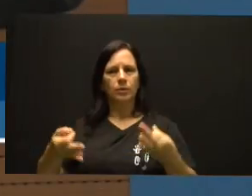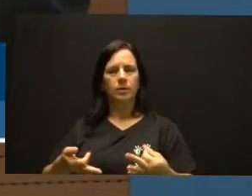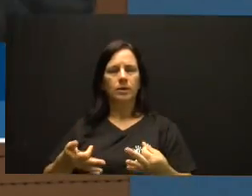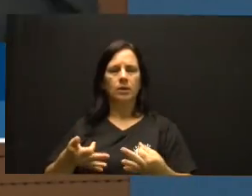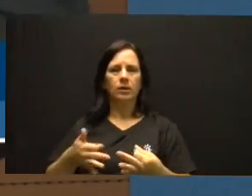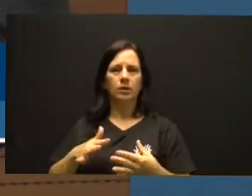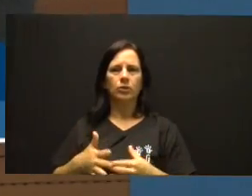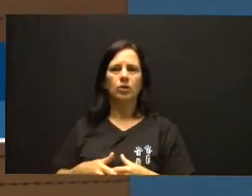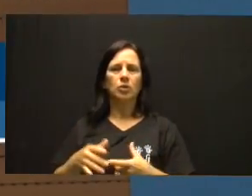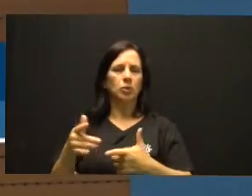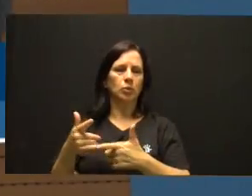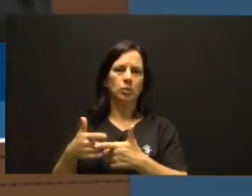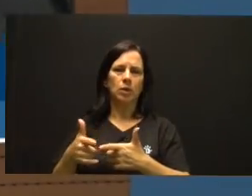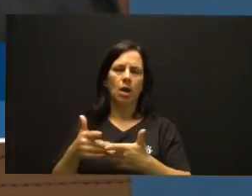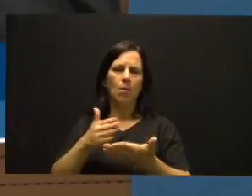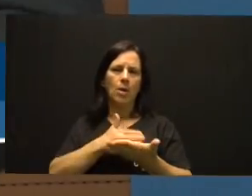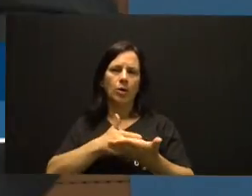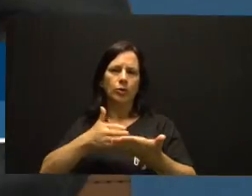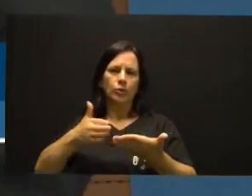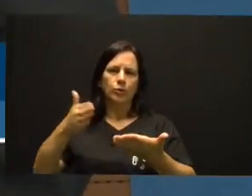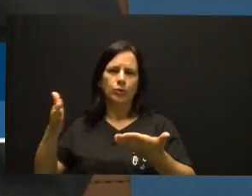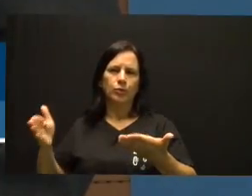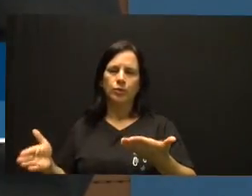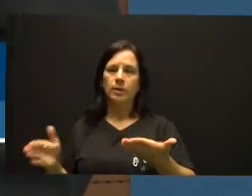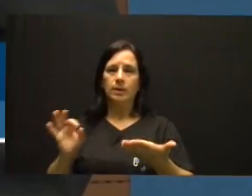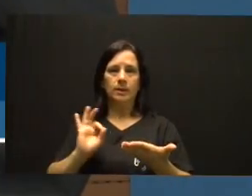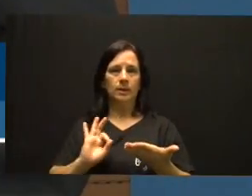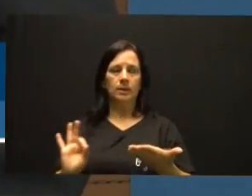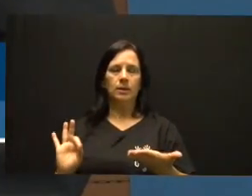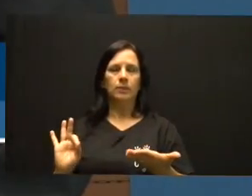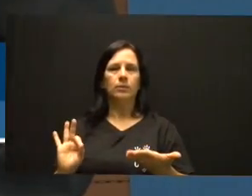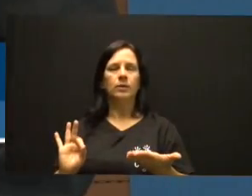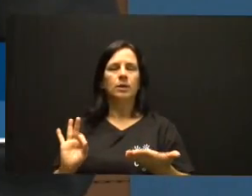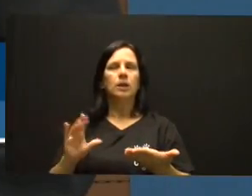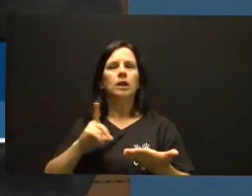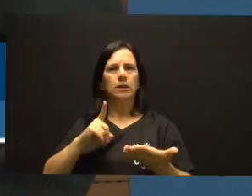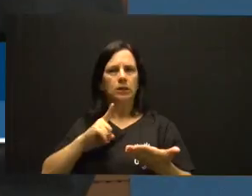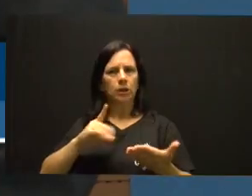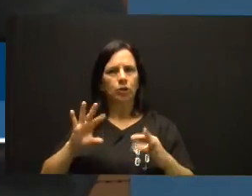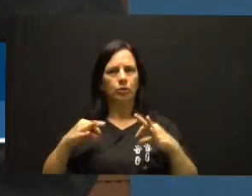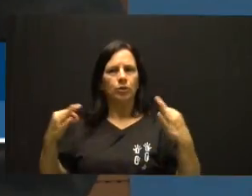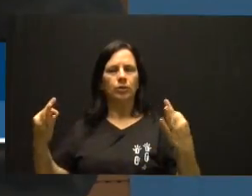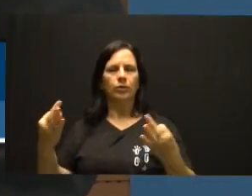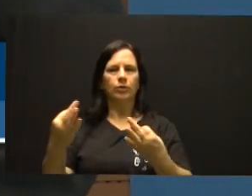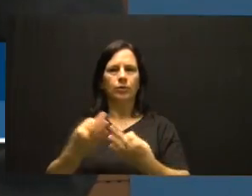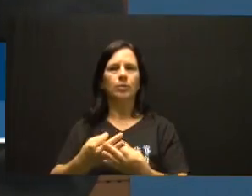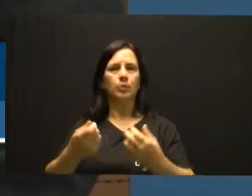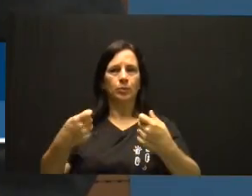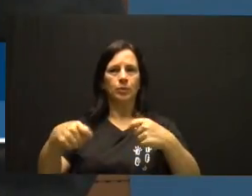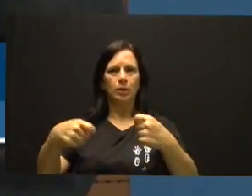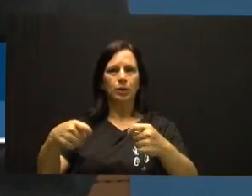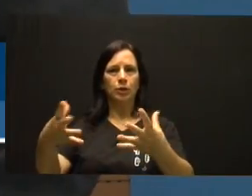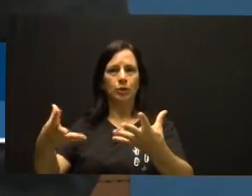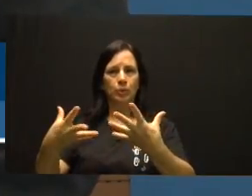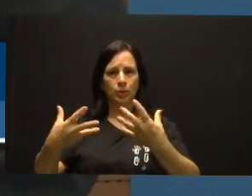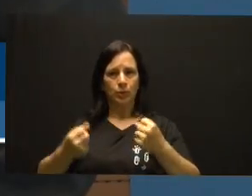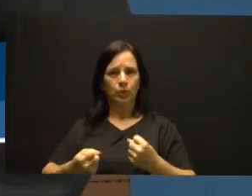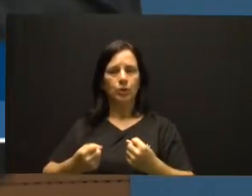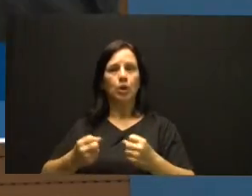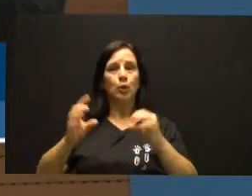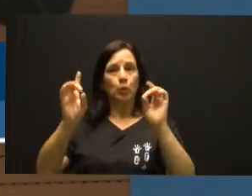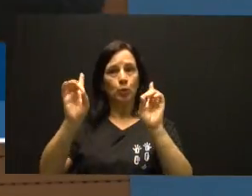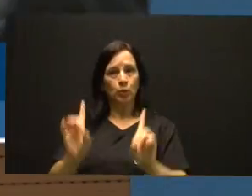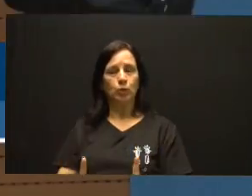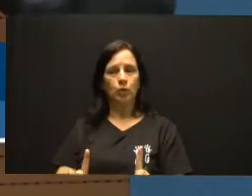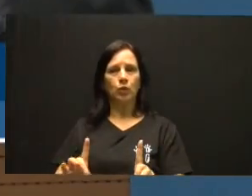diz, olha, é porque é partido A, partido B, não, não existe partido. Existe família que necessita de receber o que era de